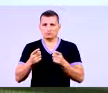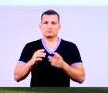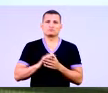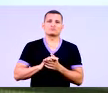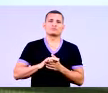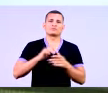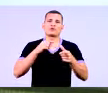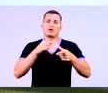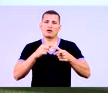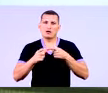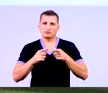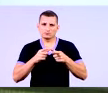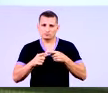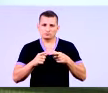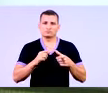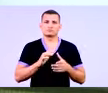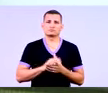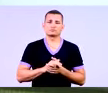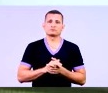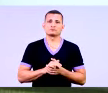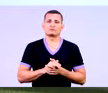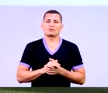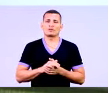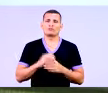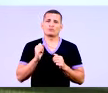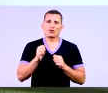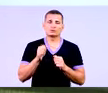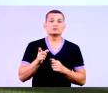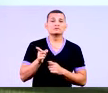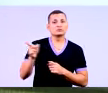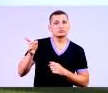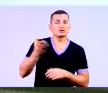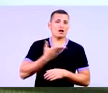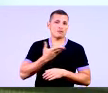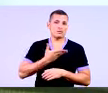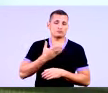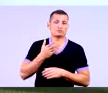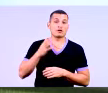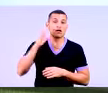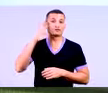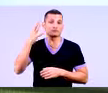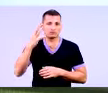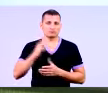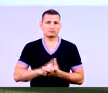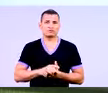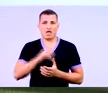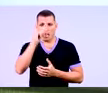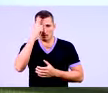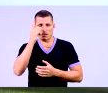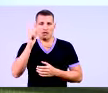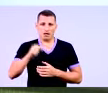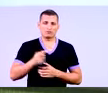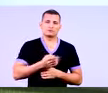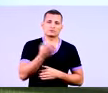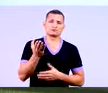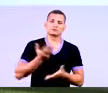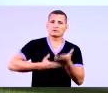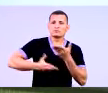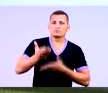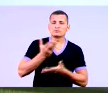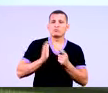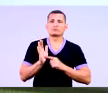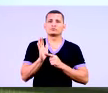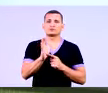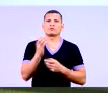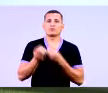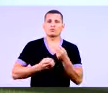asterisco e indiquem um colega de vocês pra resolver a idéia é você interagirem e demonstrarem